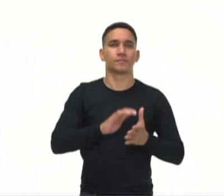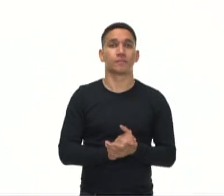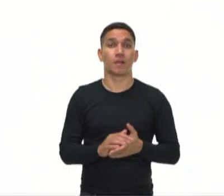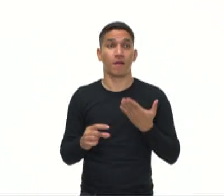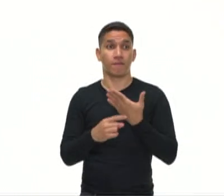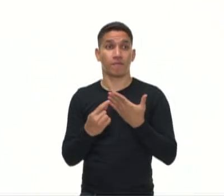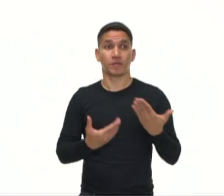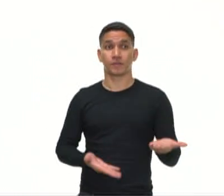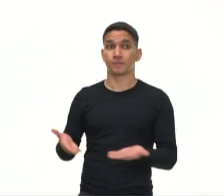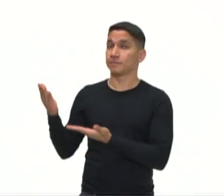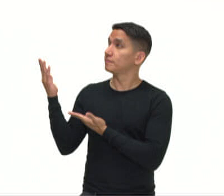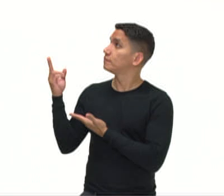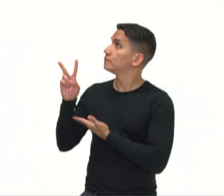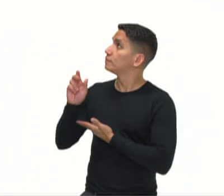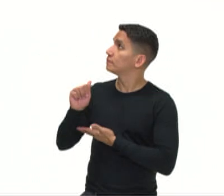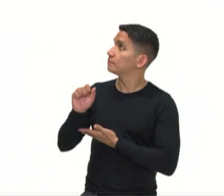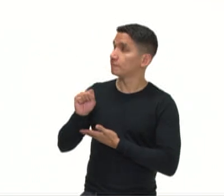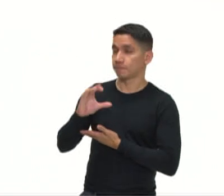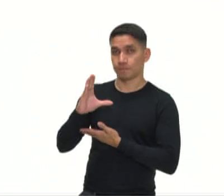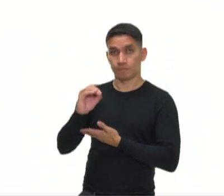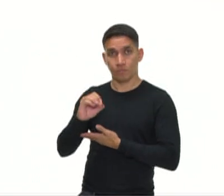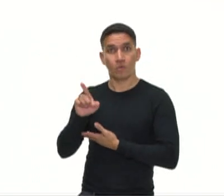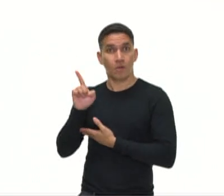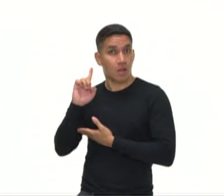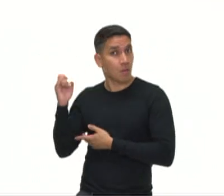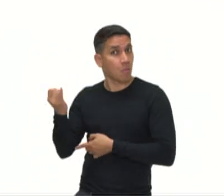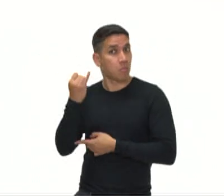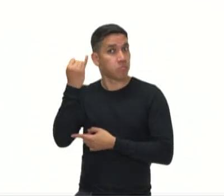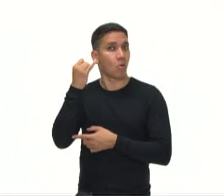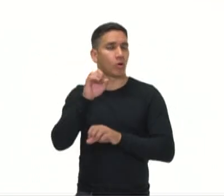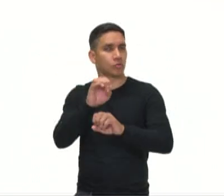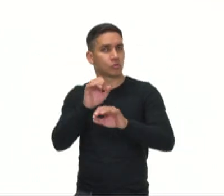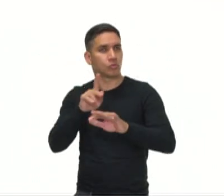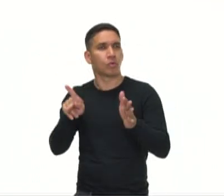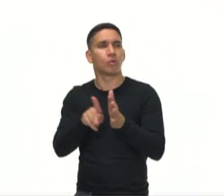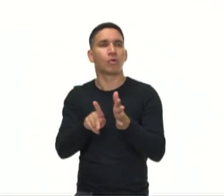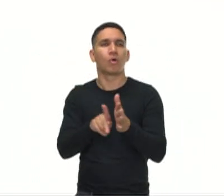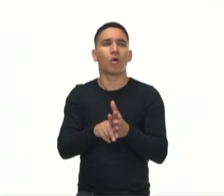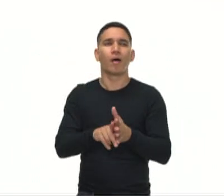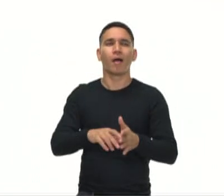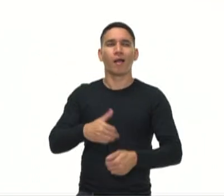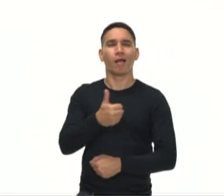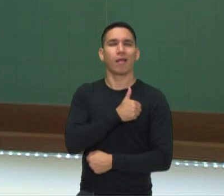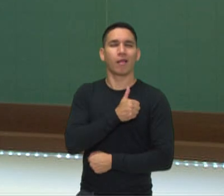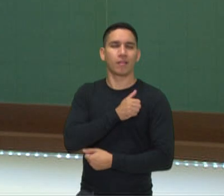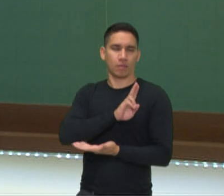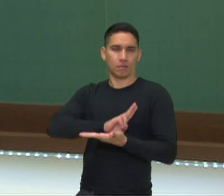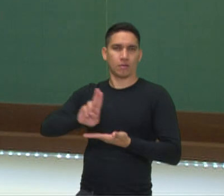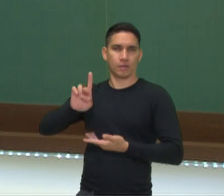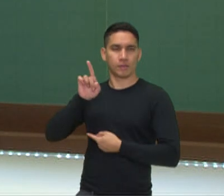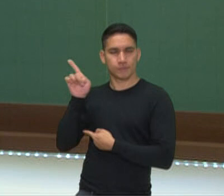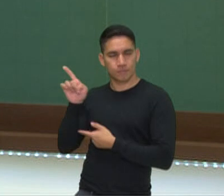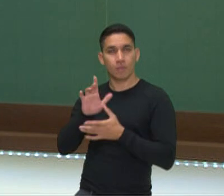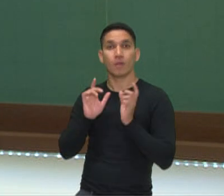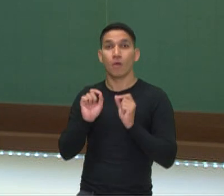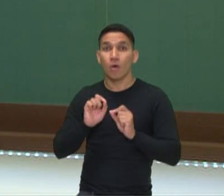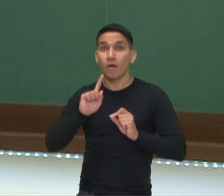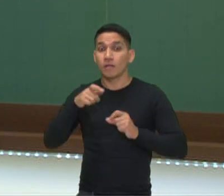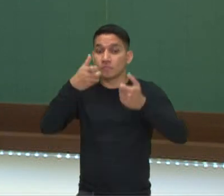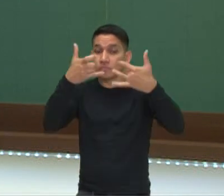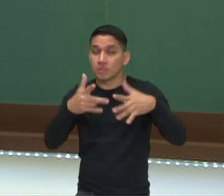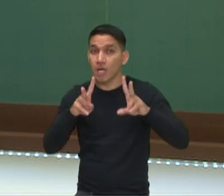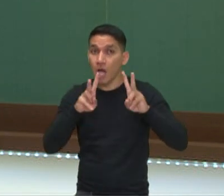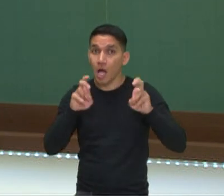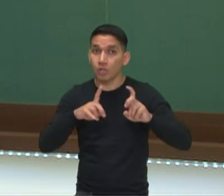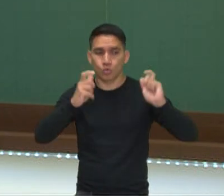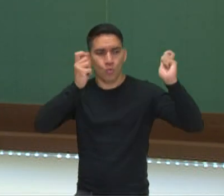Moreto. Ele é um importante educador da Universidade Laval de Quebec e ele fala muito sobre a questão das